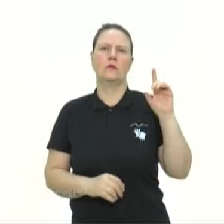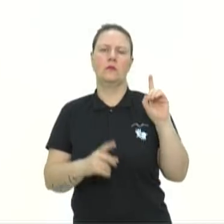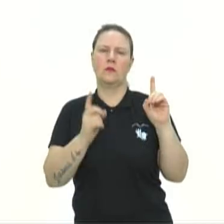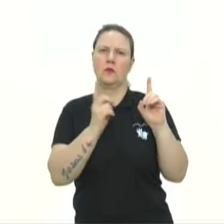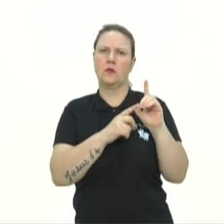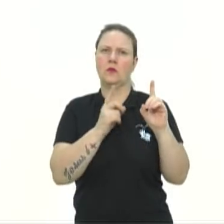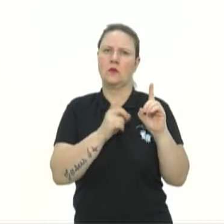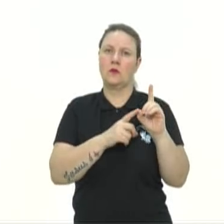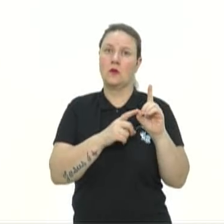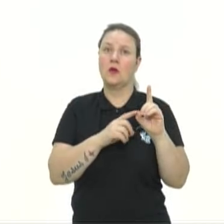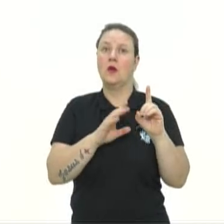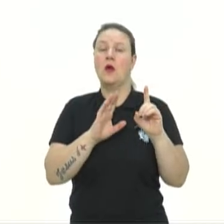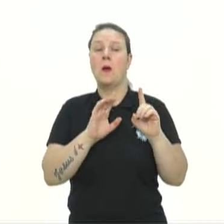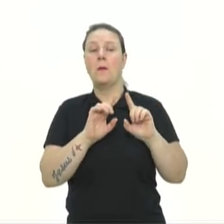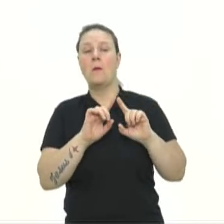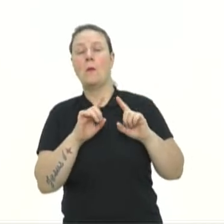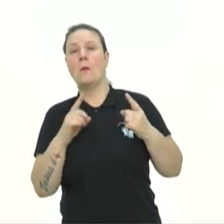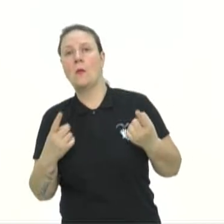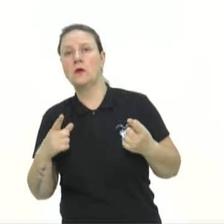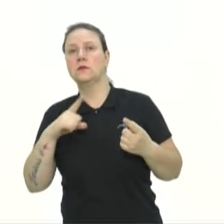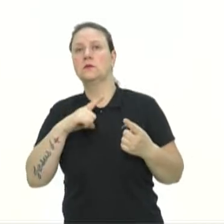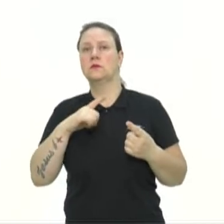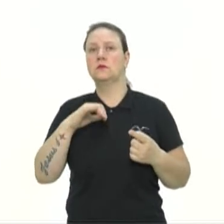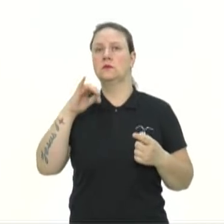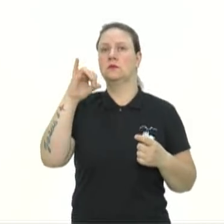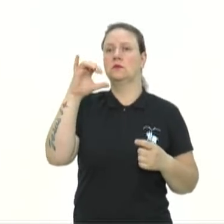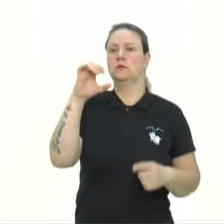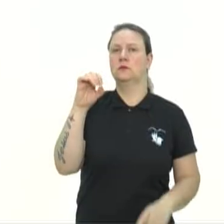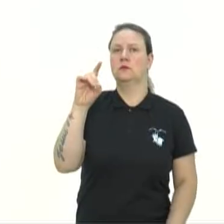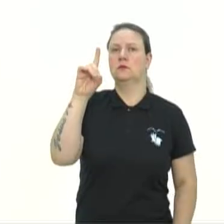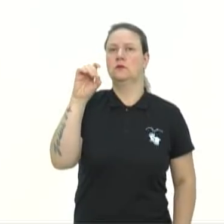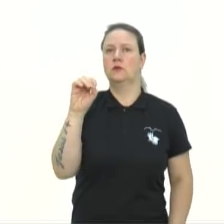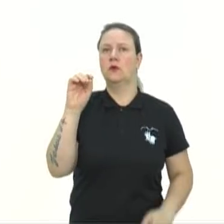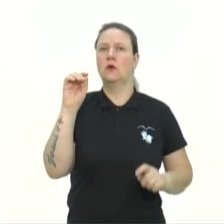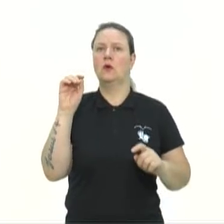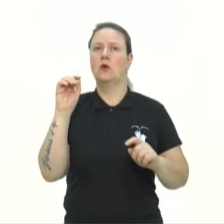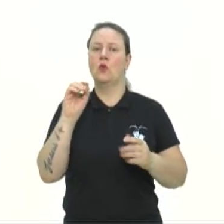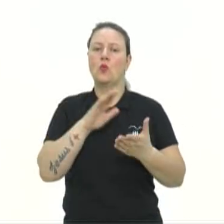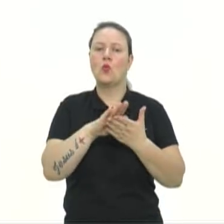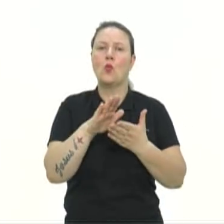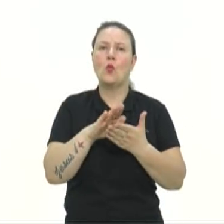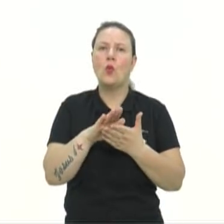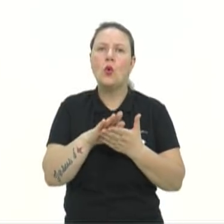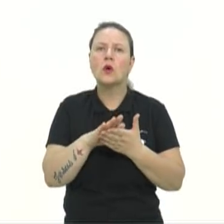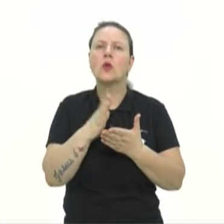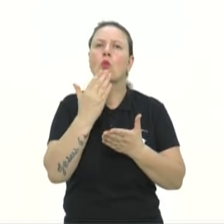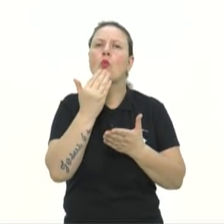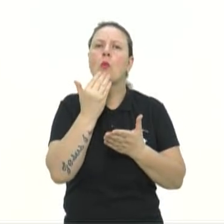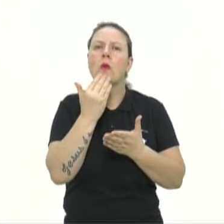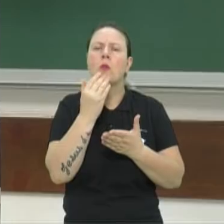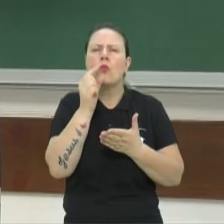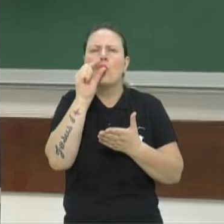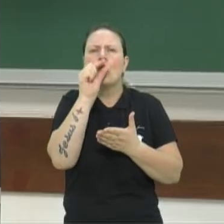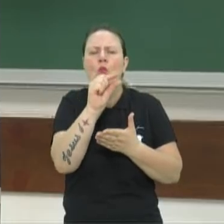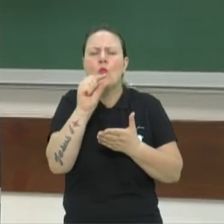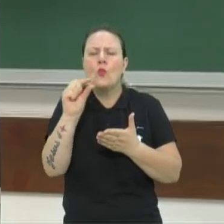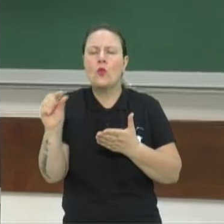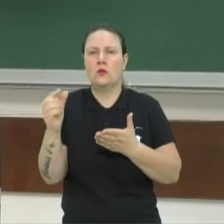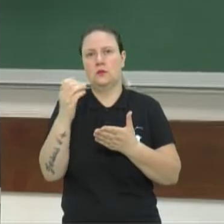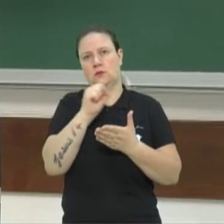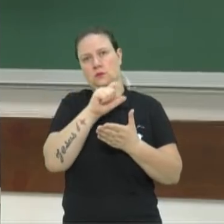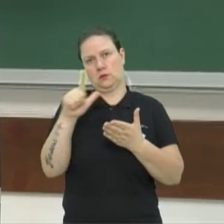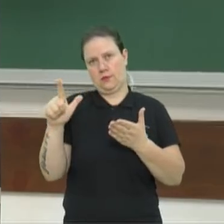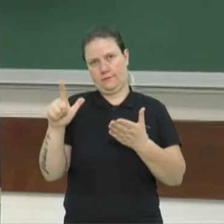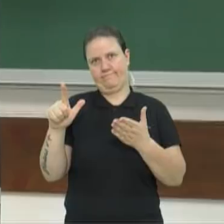D. Apesar de conter iodo, deve-se consumir pouco sal. Qual é o tipo de oração que nós aprendemos ainda